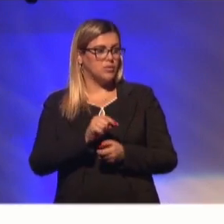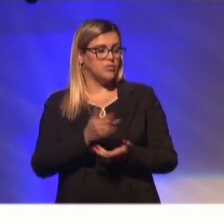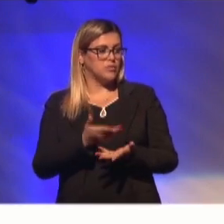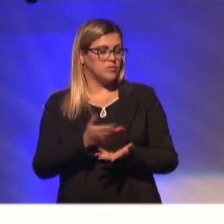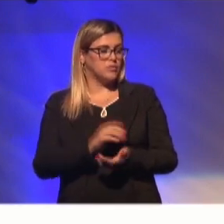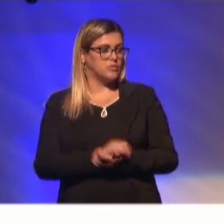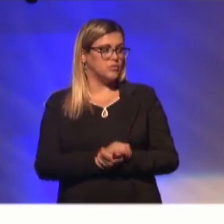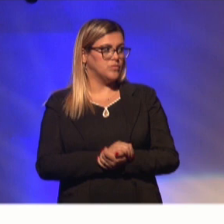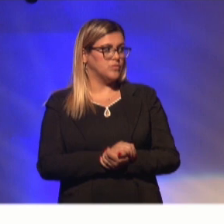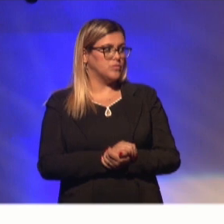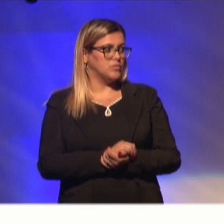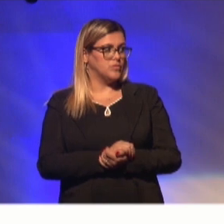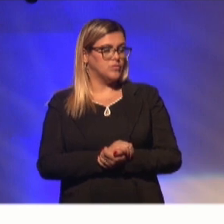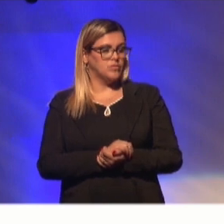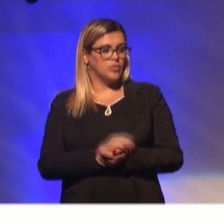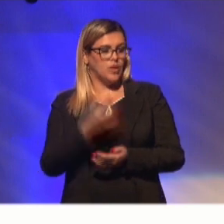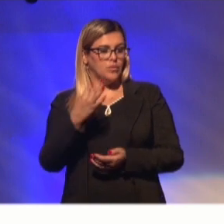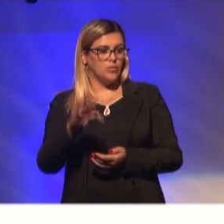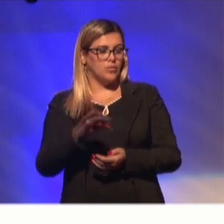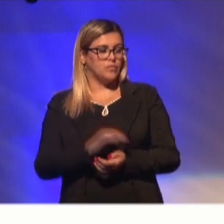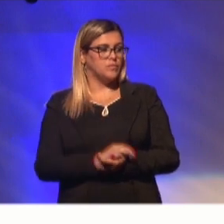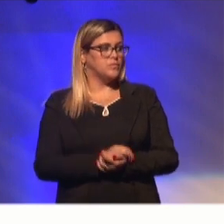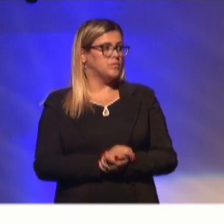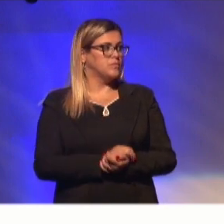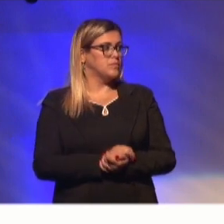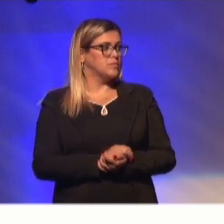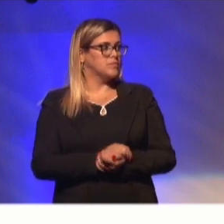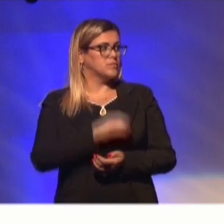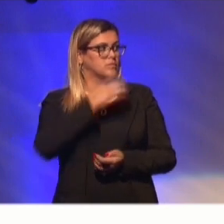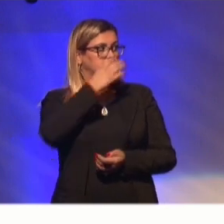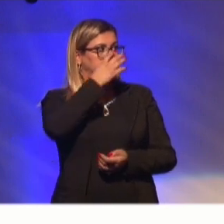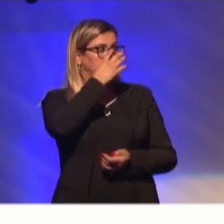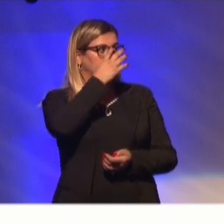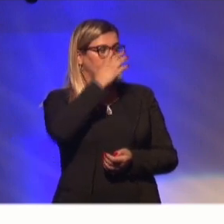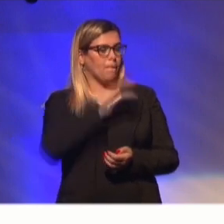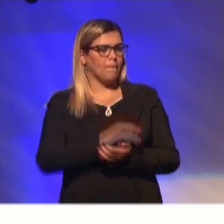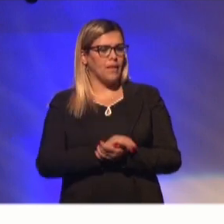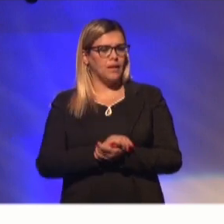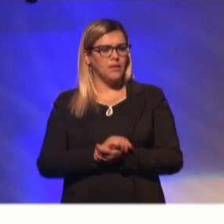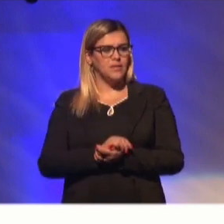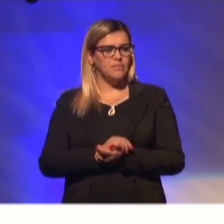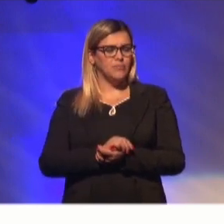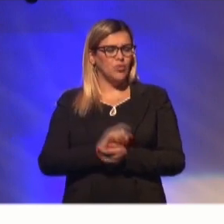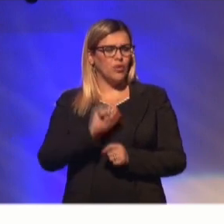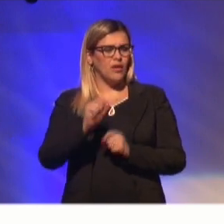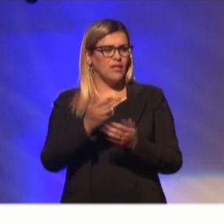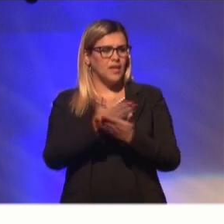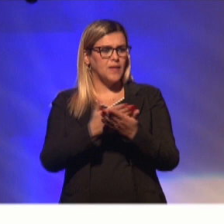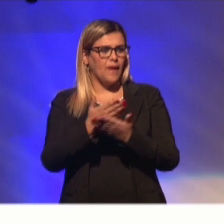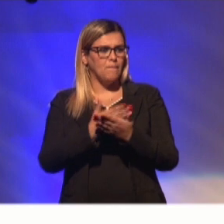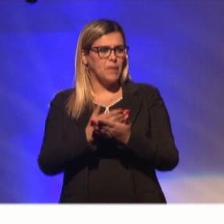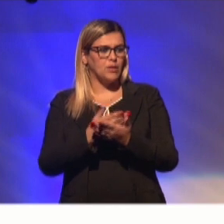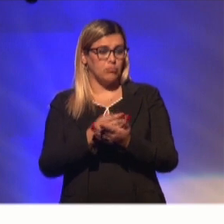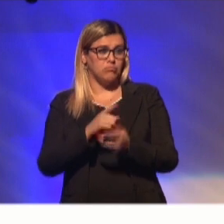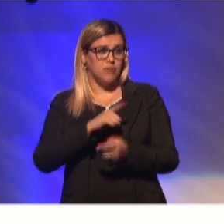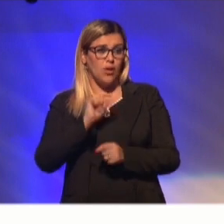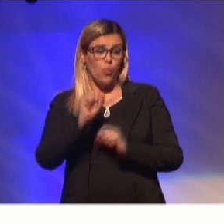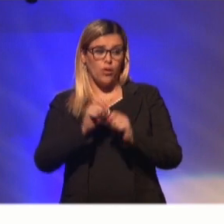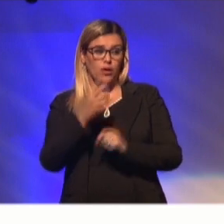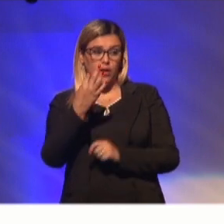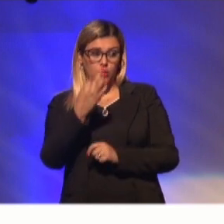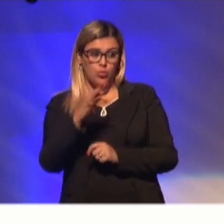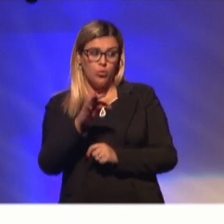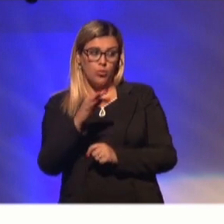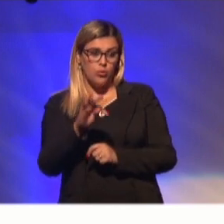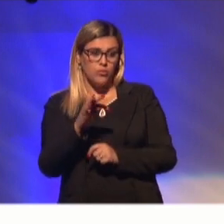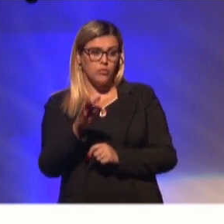o grau de dor. Os efeitos colaterais adversos, a gente tem a dor,